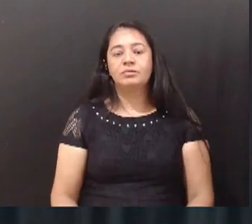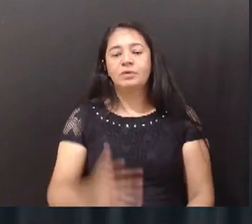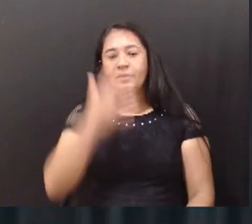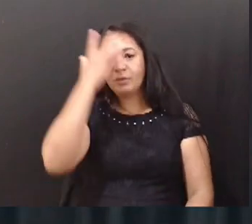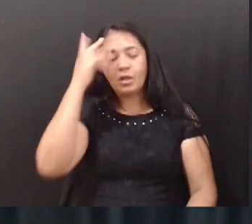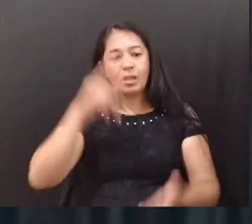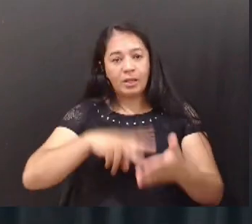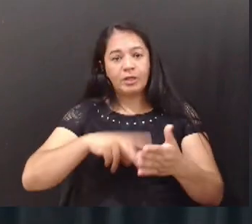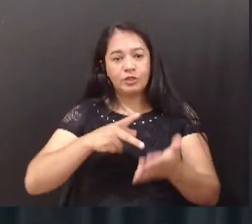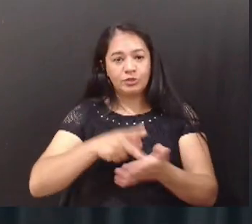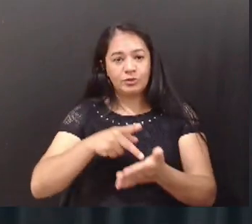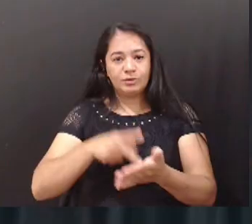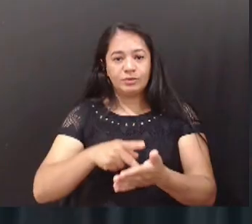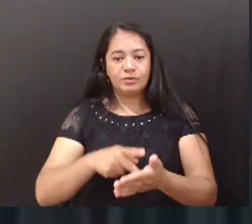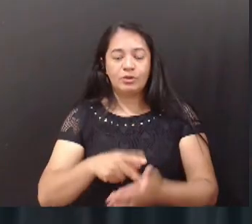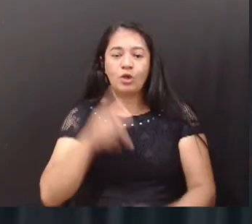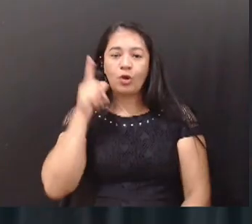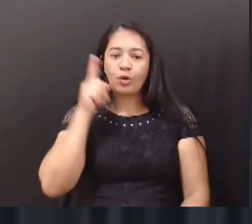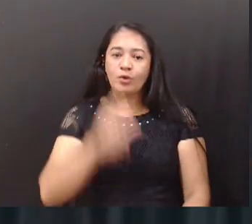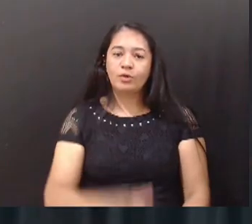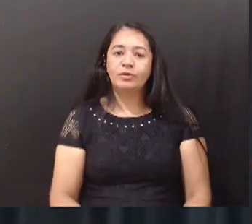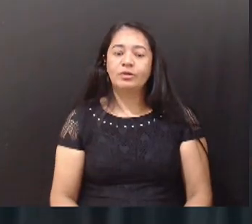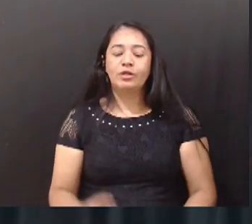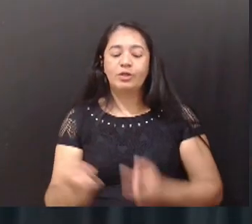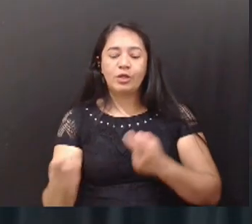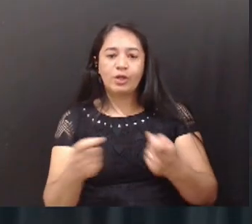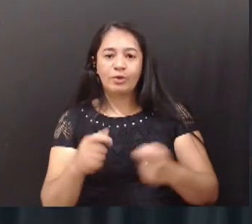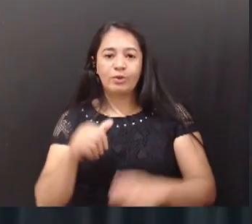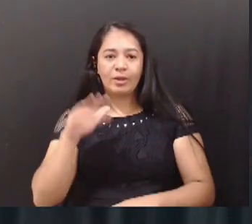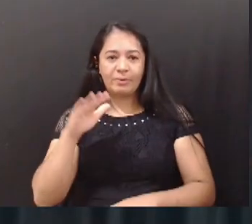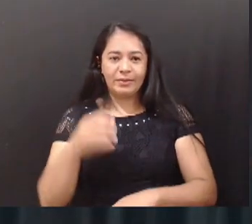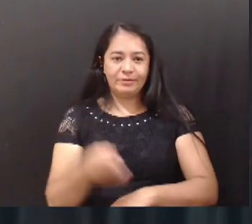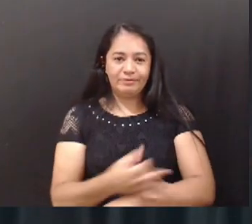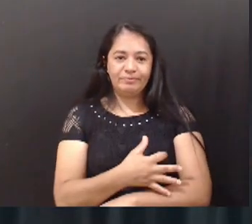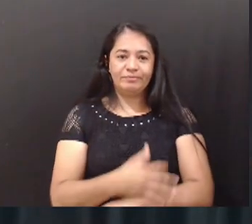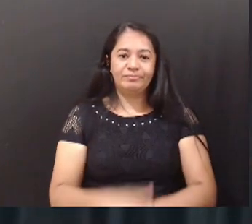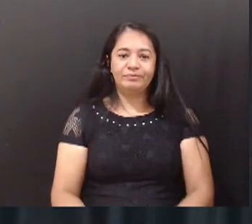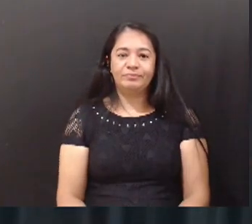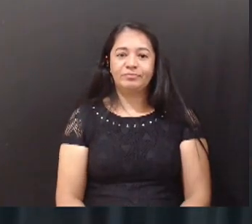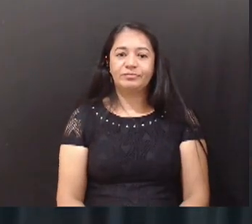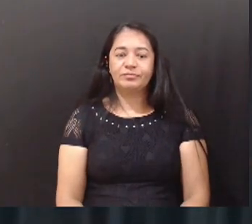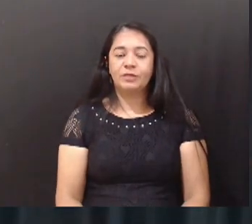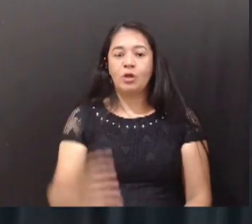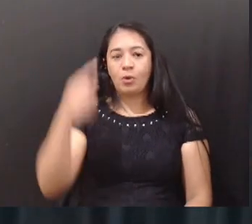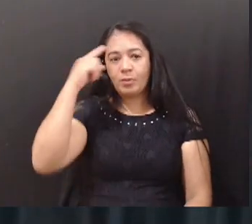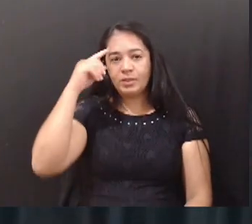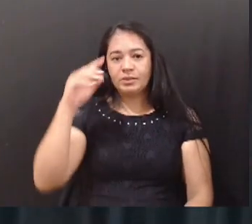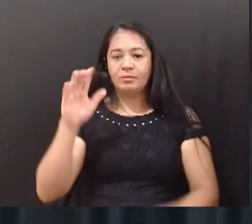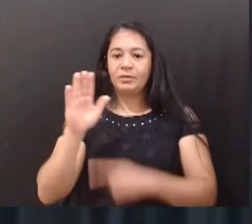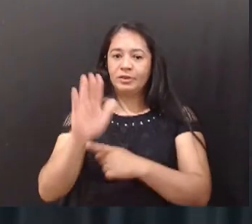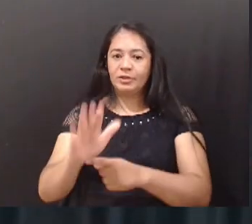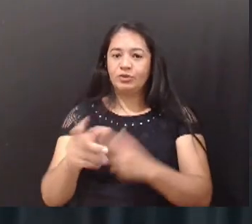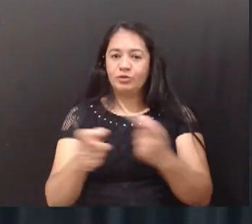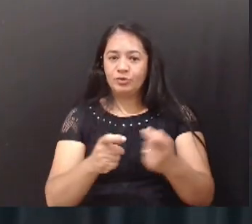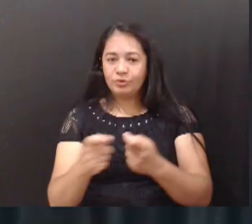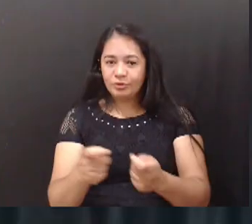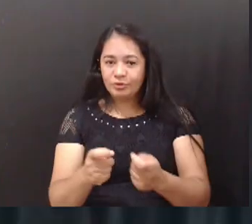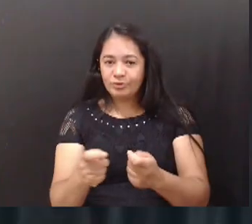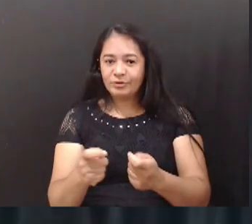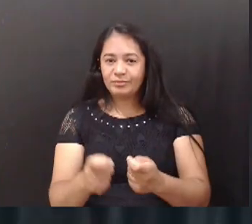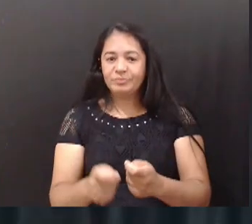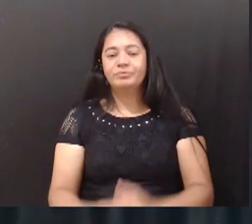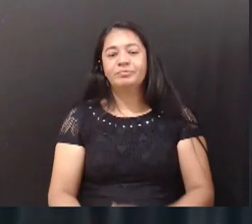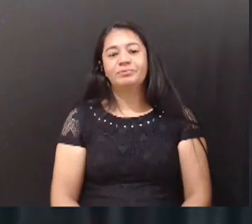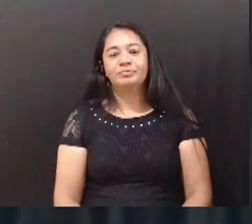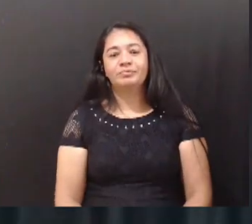e conseguirem aí regular um pouco mais as emoções. O pensamento ajuda a regular a emoção e a emoção ajuda a regular o pensamento. A gente não